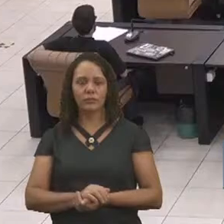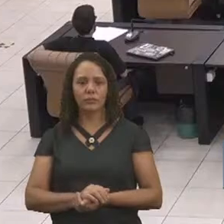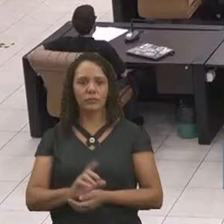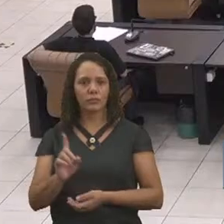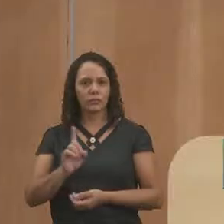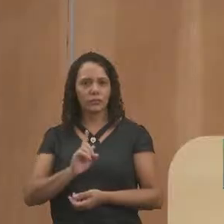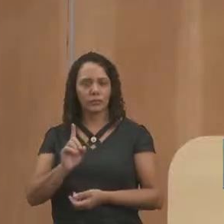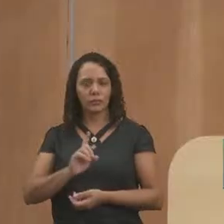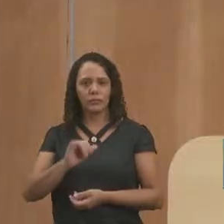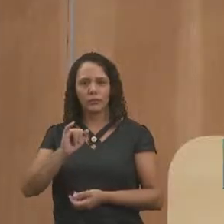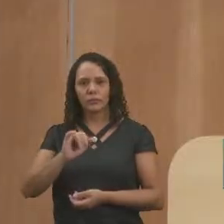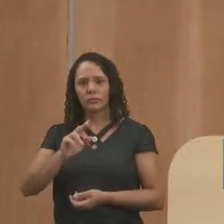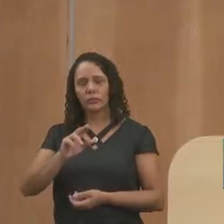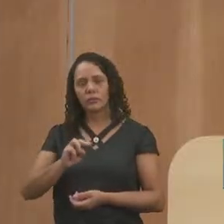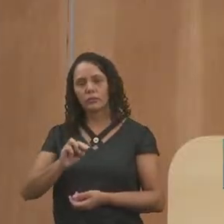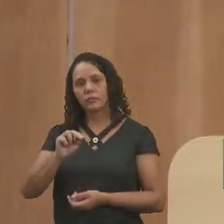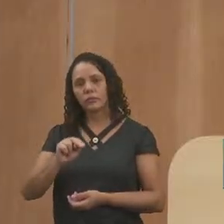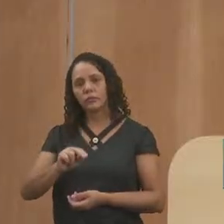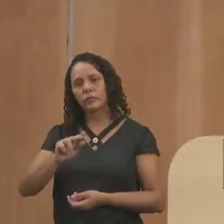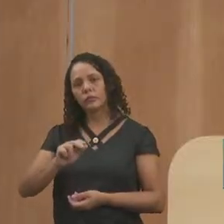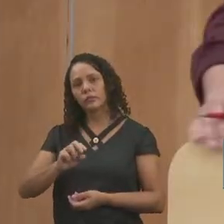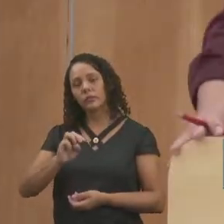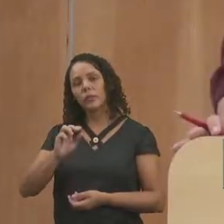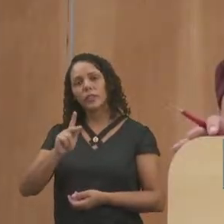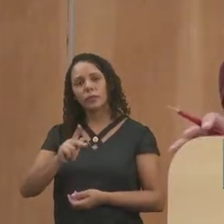Não, o IPMJ é um instituto de previdência.